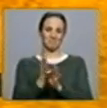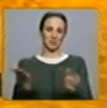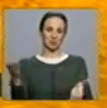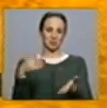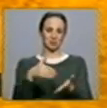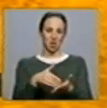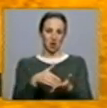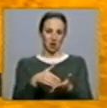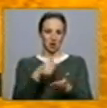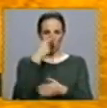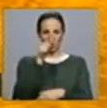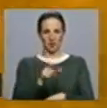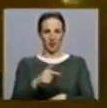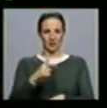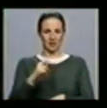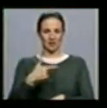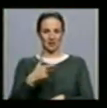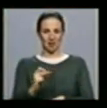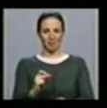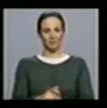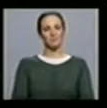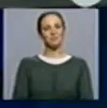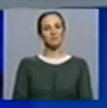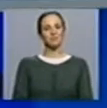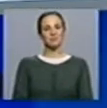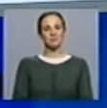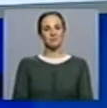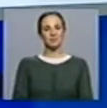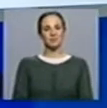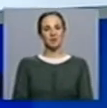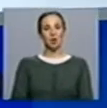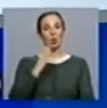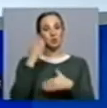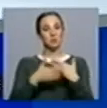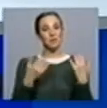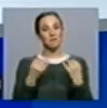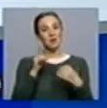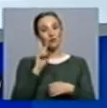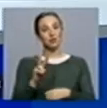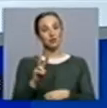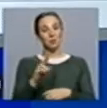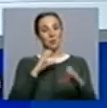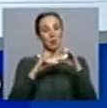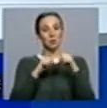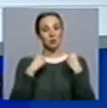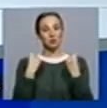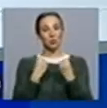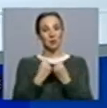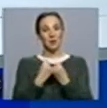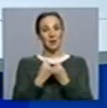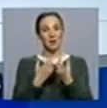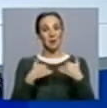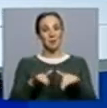da humanidade a Titã. E são acontecimentos que costumam ser acompanhados pela comunicação social, mas